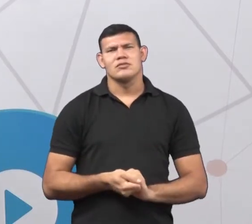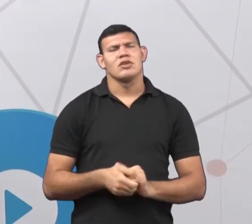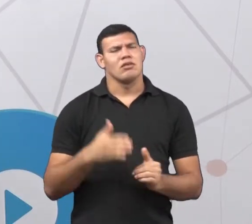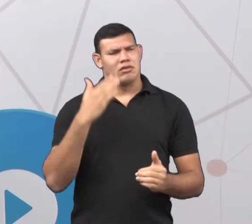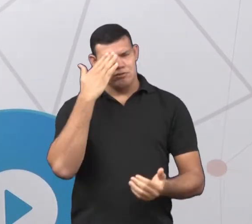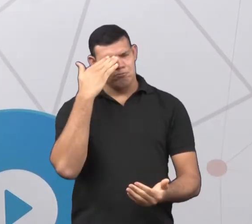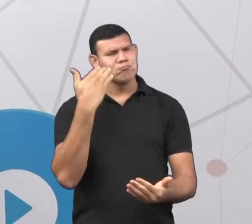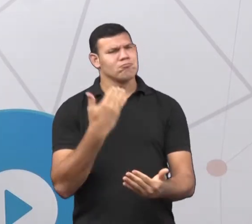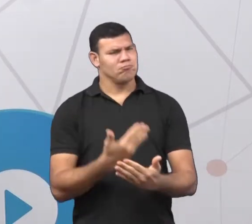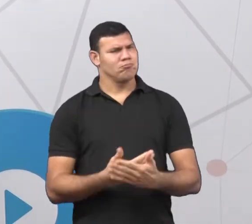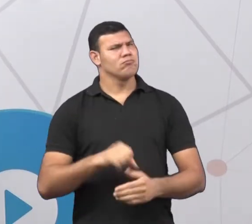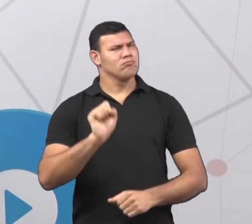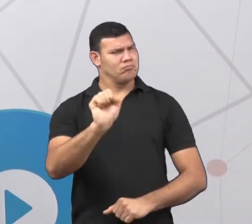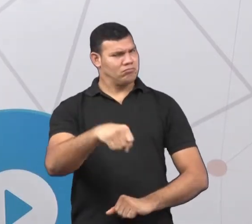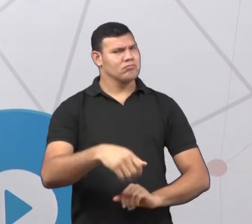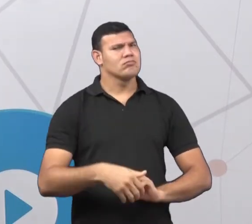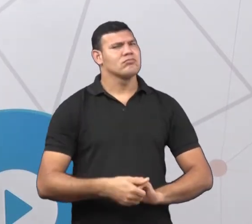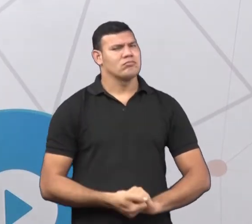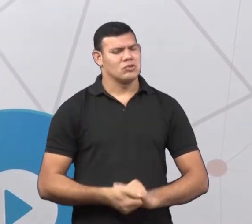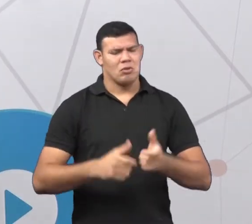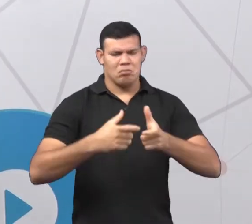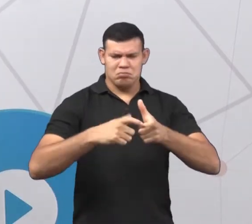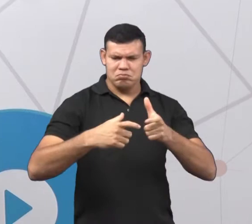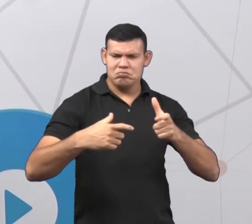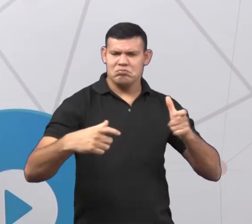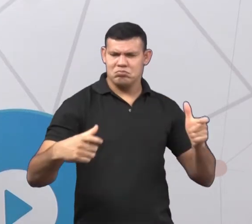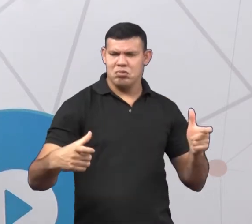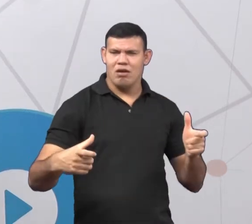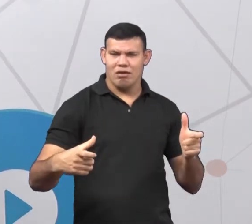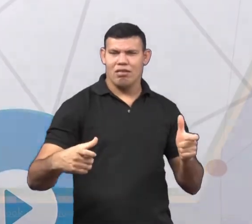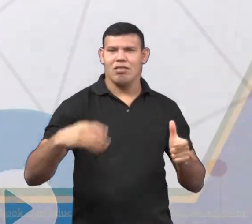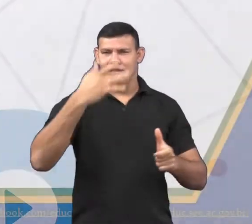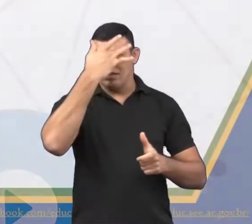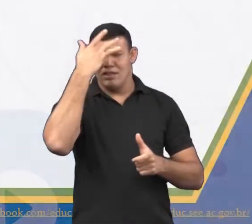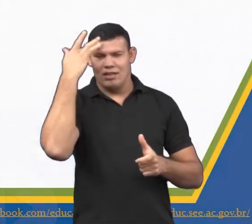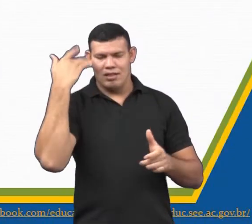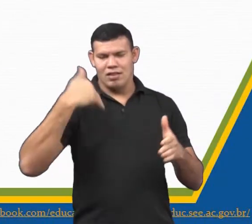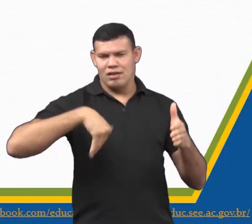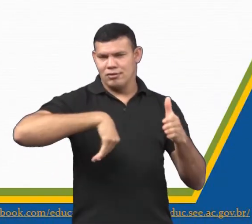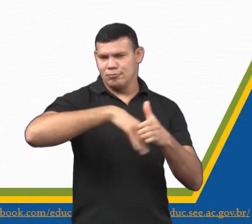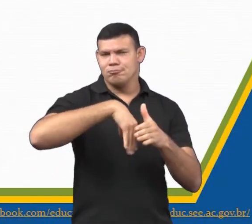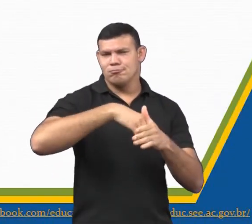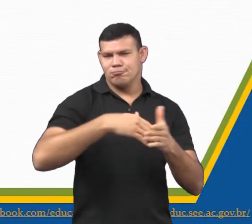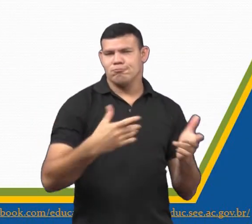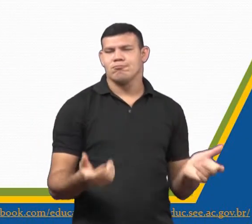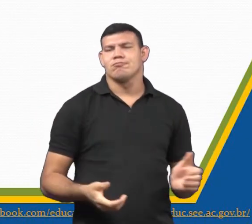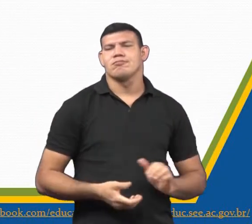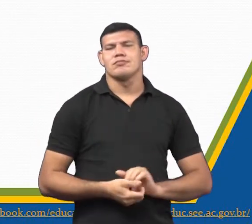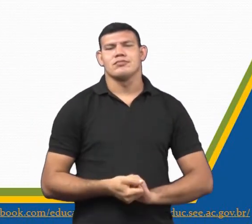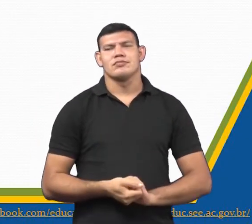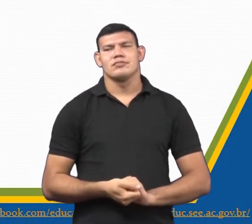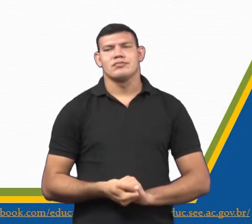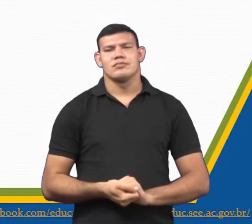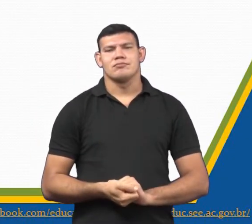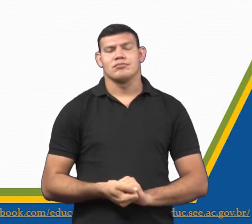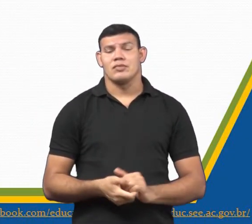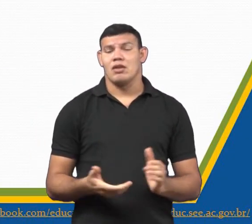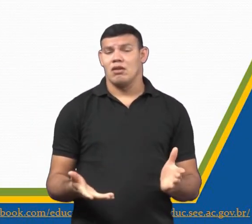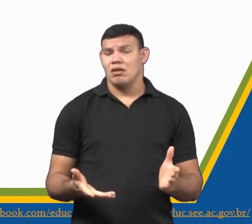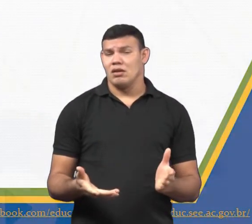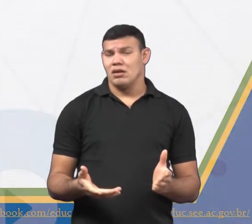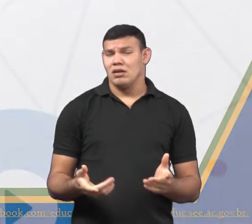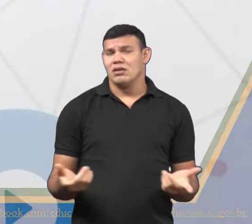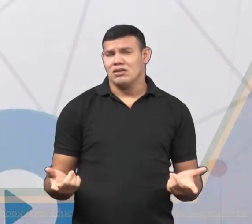Bom, ela acredita que é isso, que o futebol é o maior esporte praticado no Brasil atualmente. Mi punto de vista